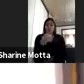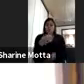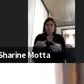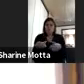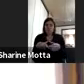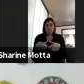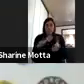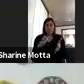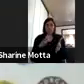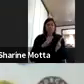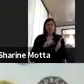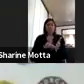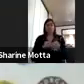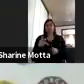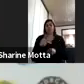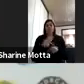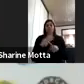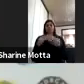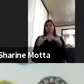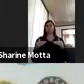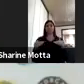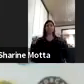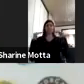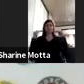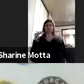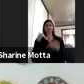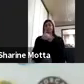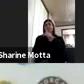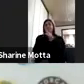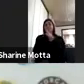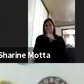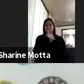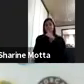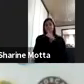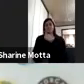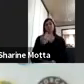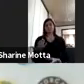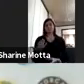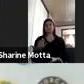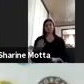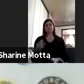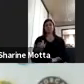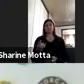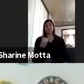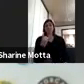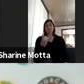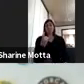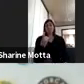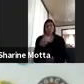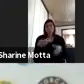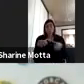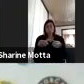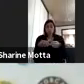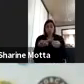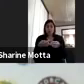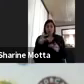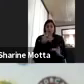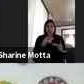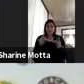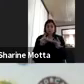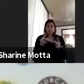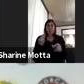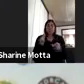do buraco. Mas pode não nos surpreender. Sim, não vai tirar, mas assim, é o único agente que está indo